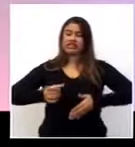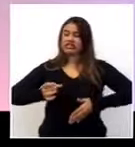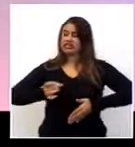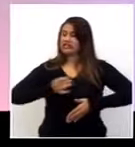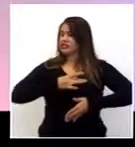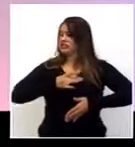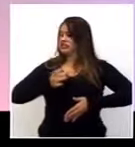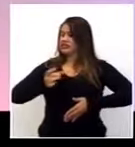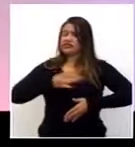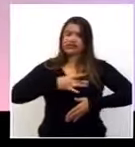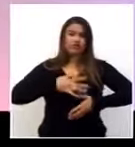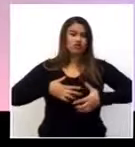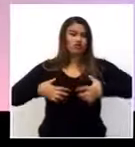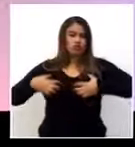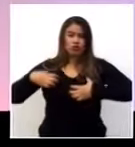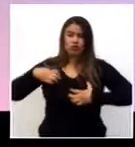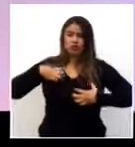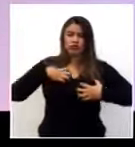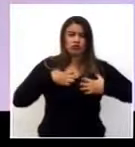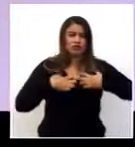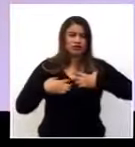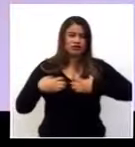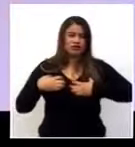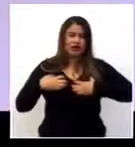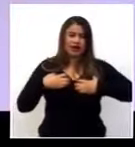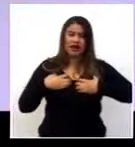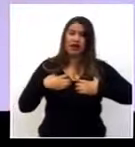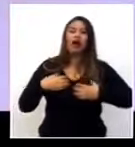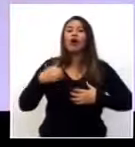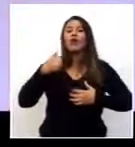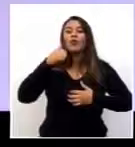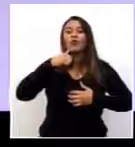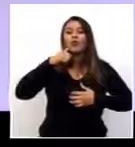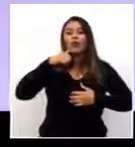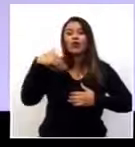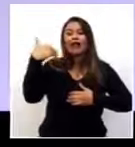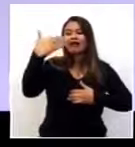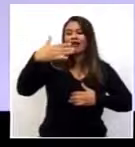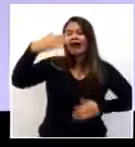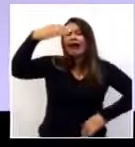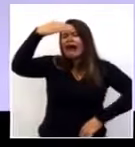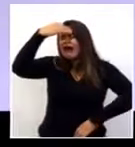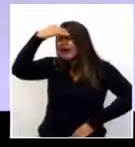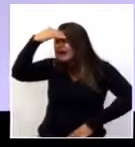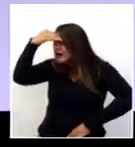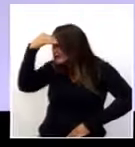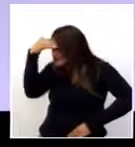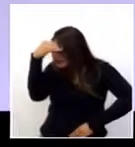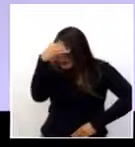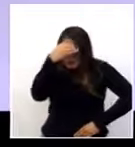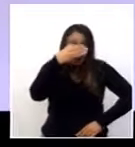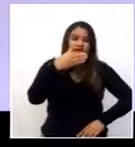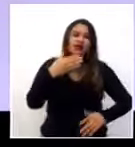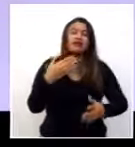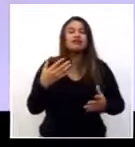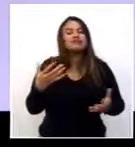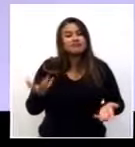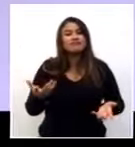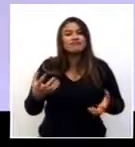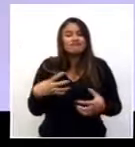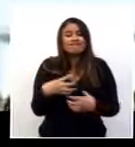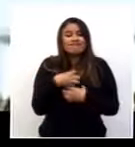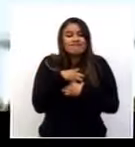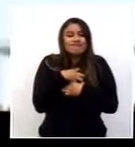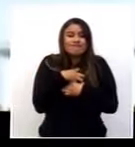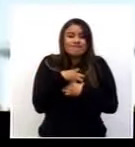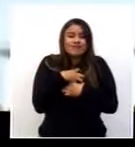Medo, angústia. Nossa, eu vi uma professora ali atrás pondo a mão na cabeça. Essa sensação, né, de